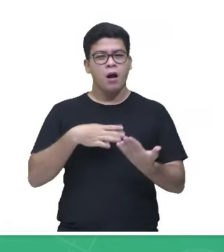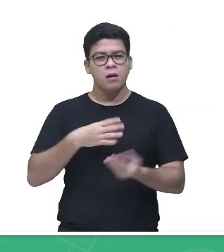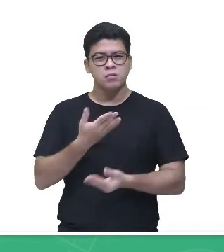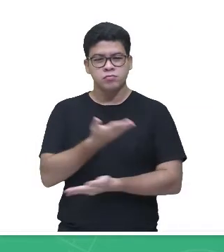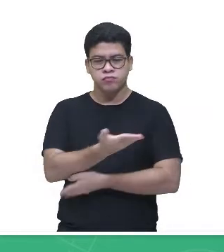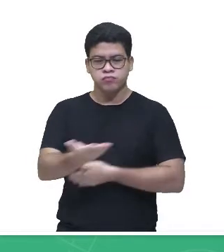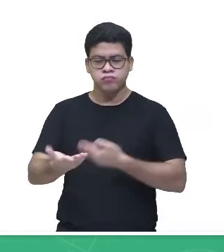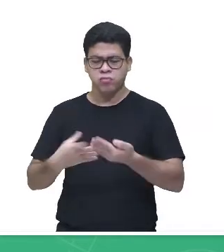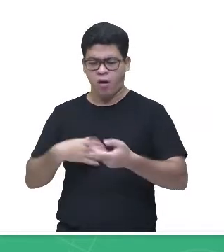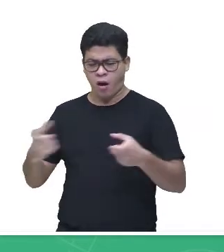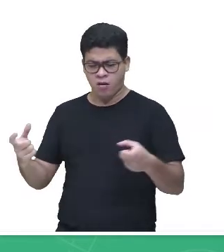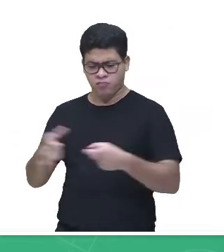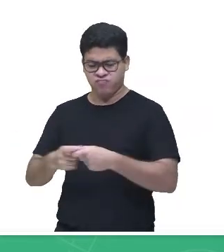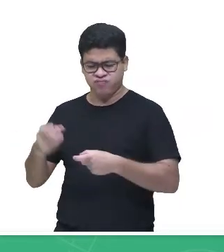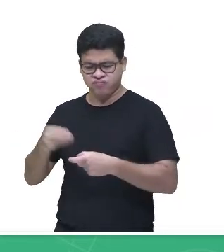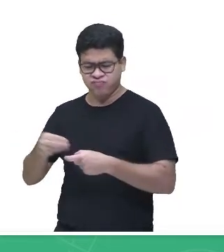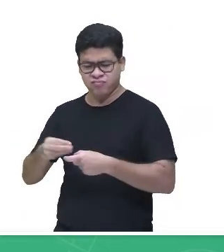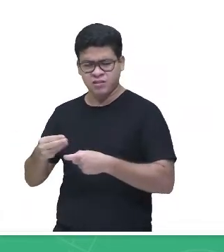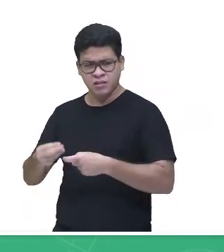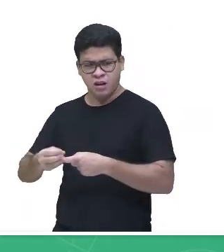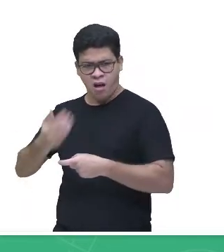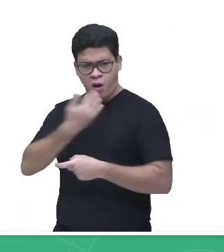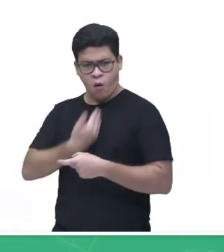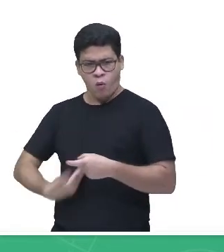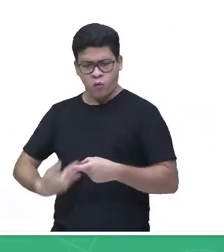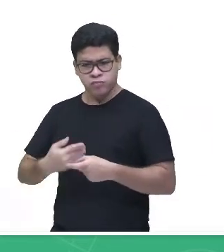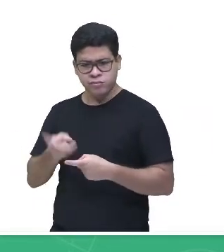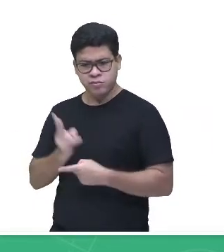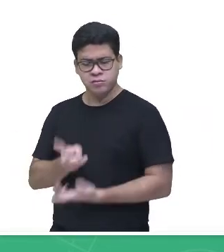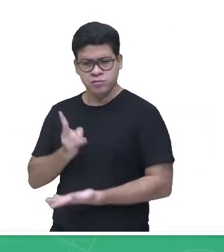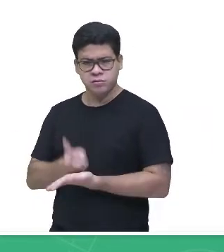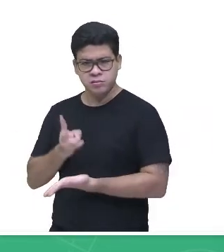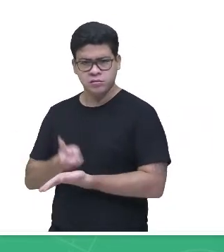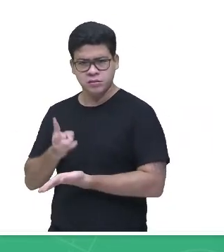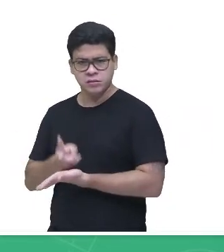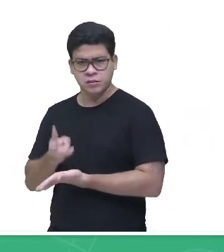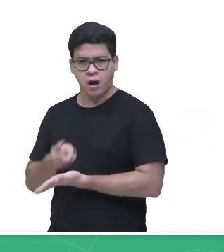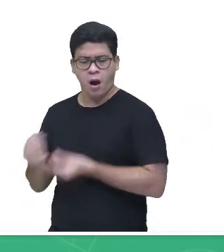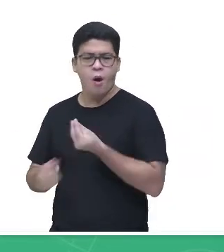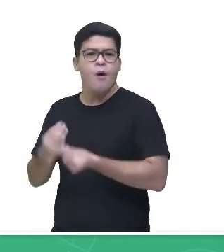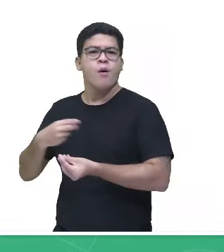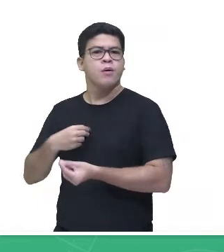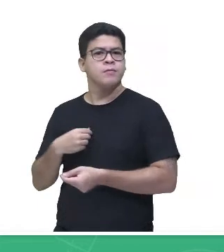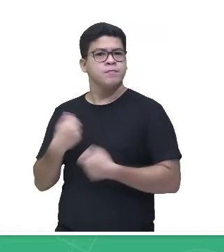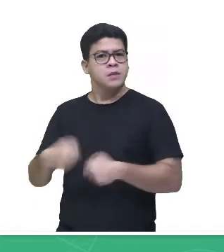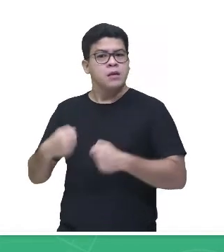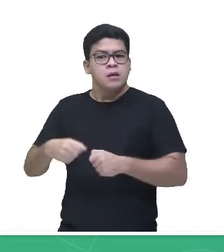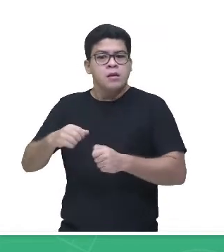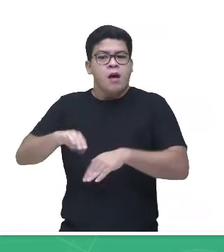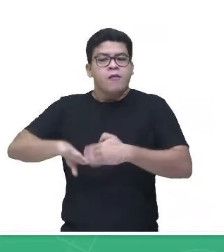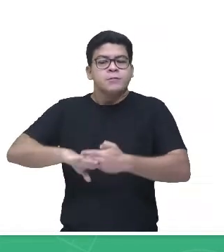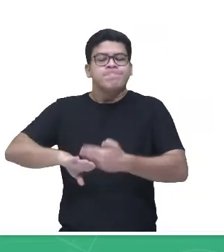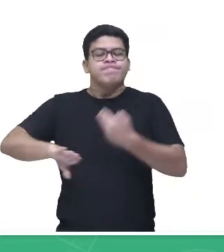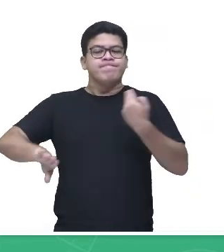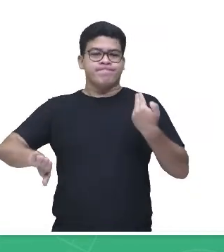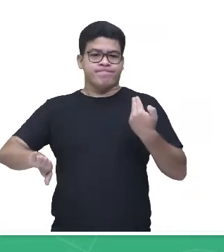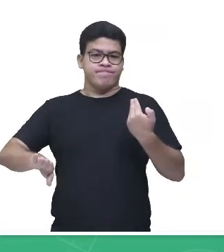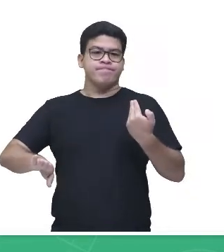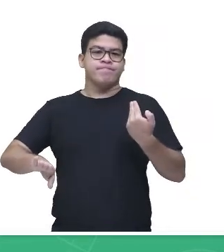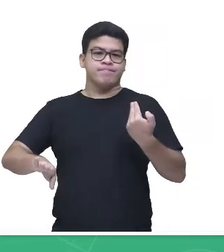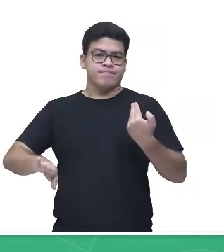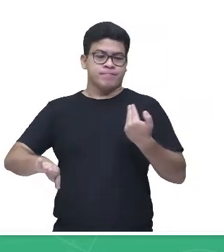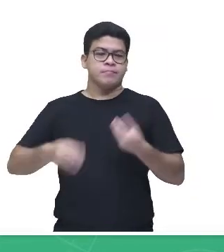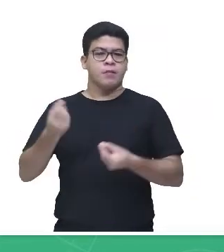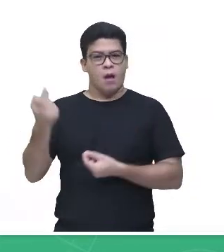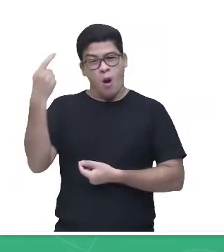poder centralizador, aquela ideia de governo absolutista que se vivia naquele momento, gente. Então,